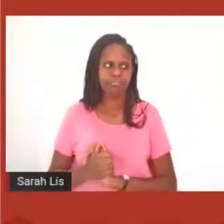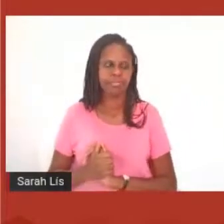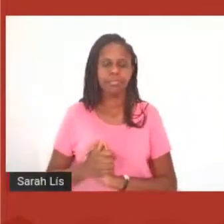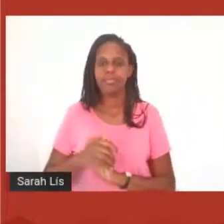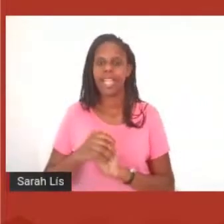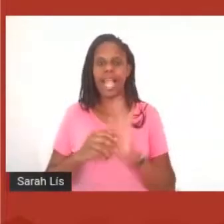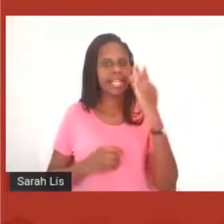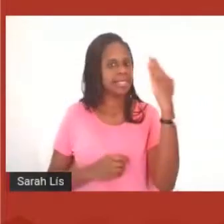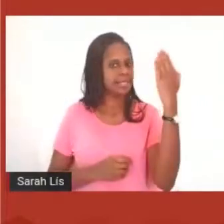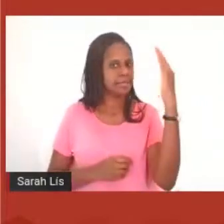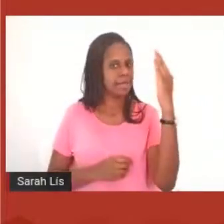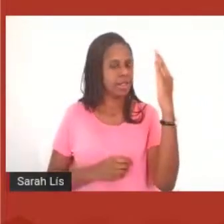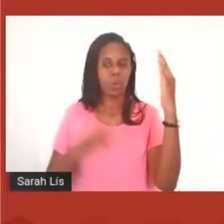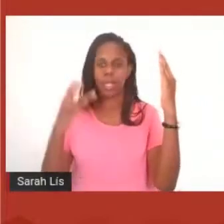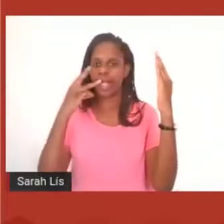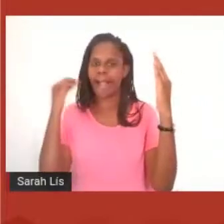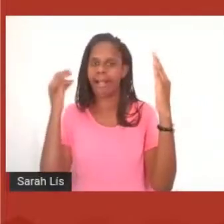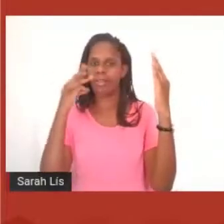espelho.